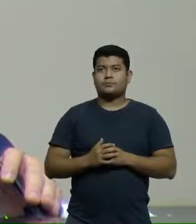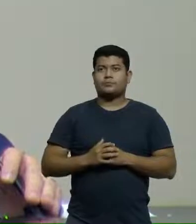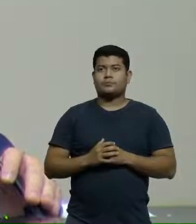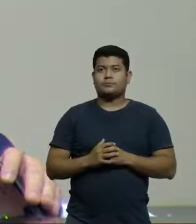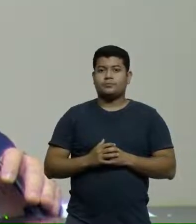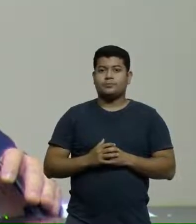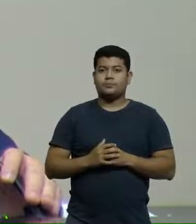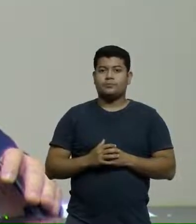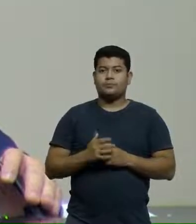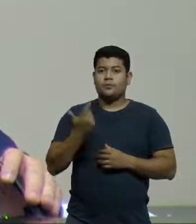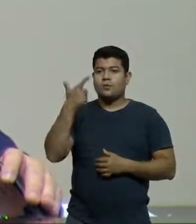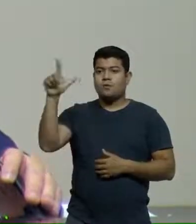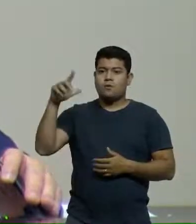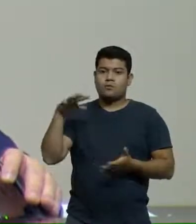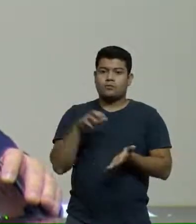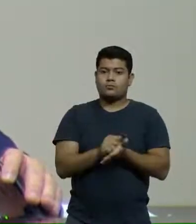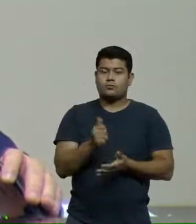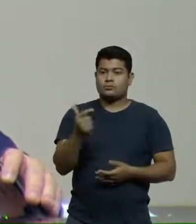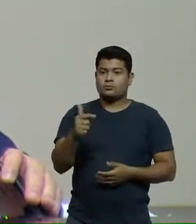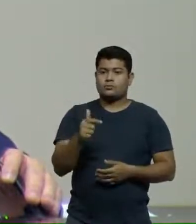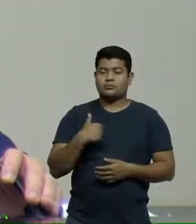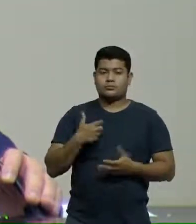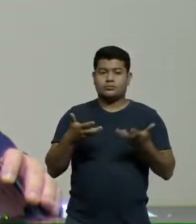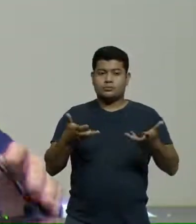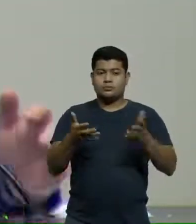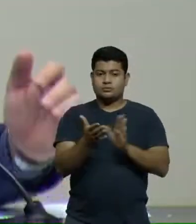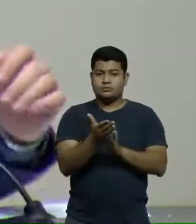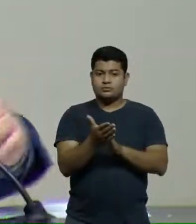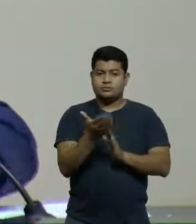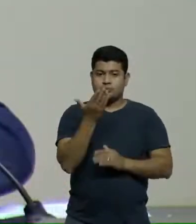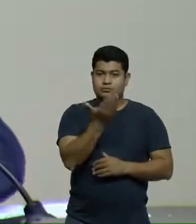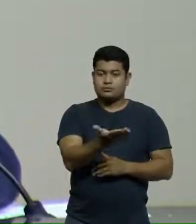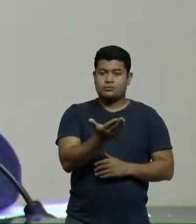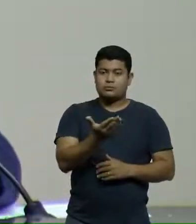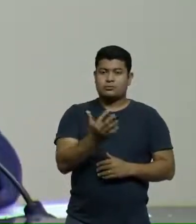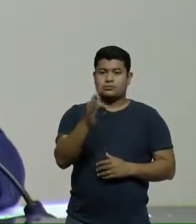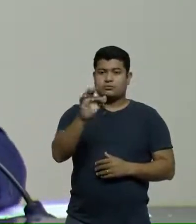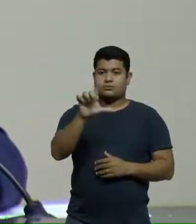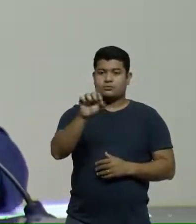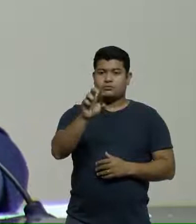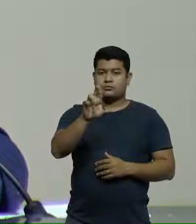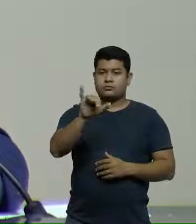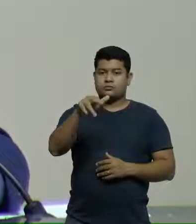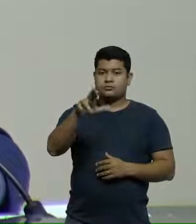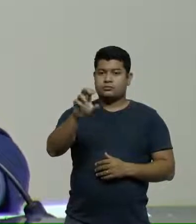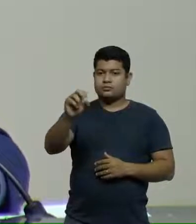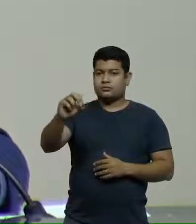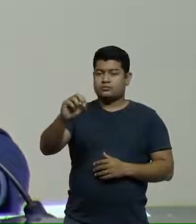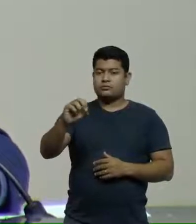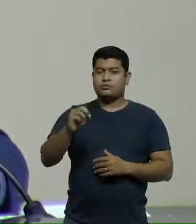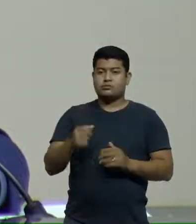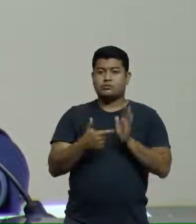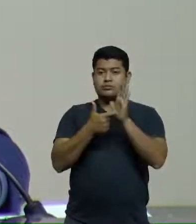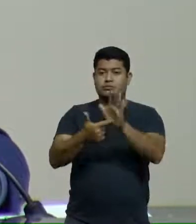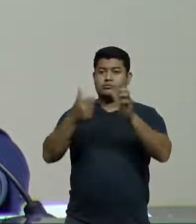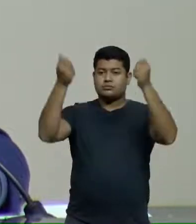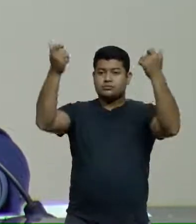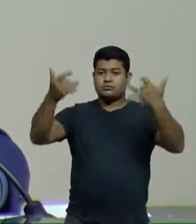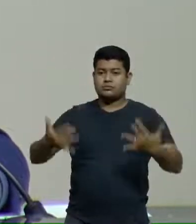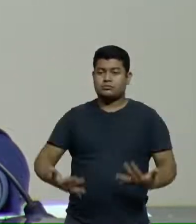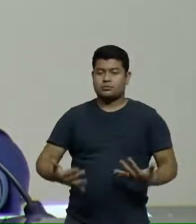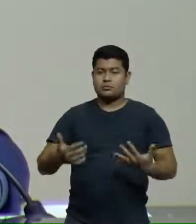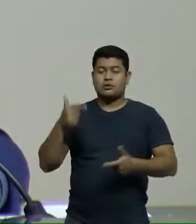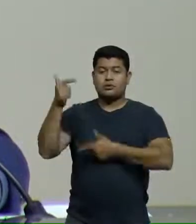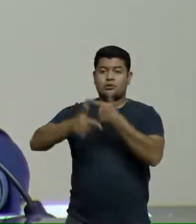Não havendo mais oradores, eu quero parabenizar aí o Floriano também pela exposição, pelo trabalho do